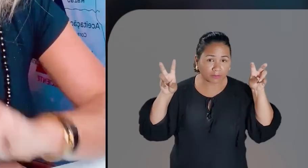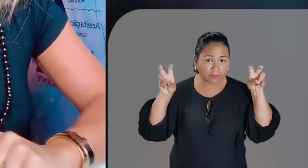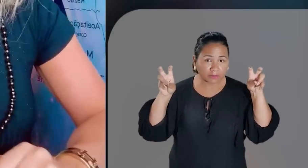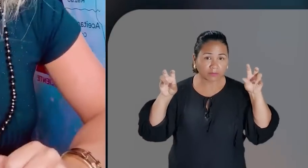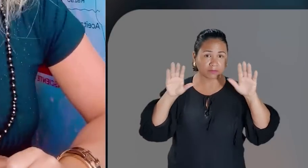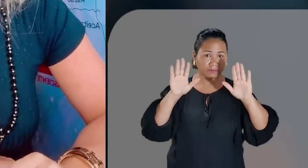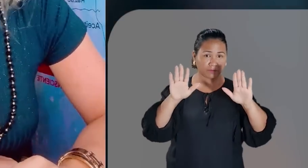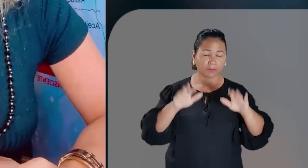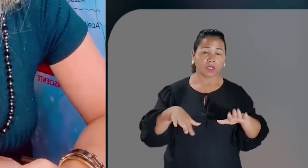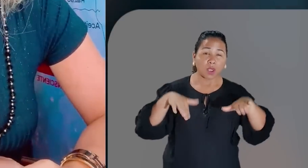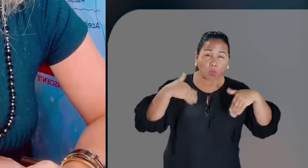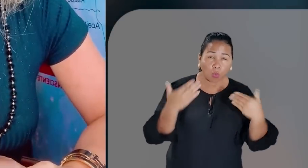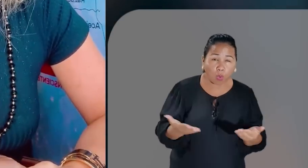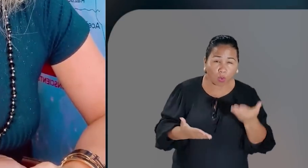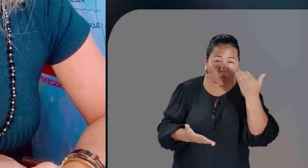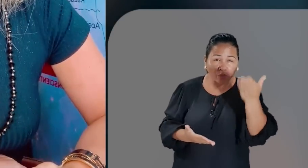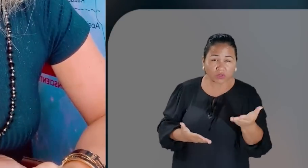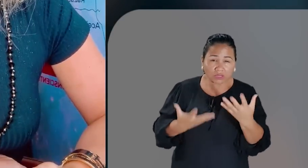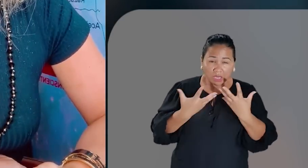Agora, para encerrar esse assunto,